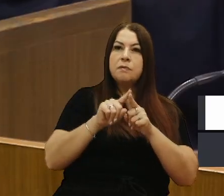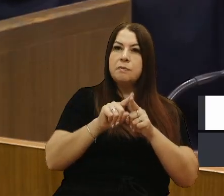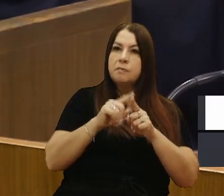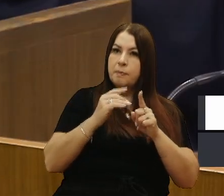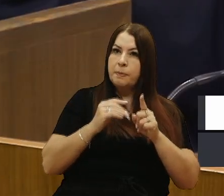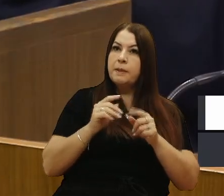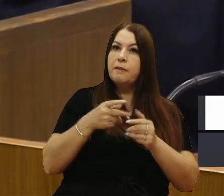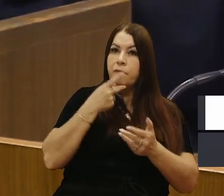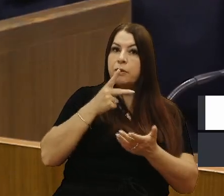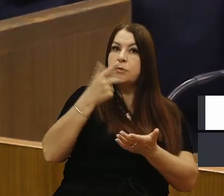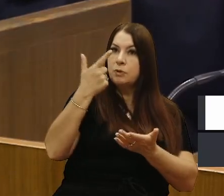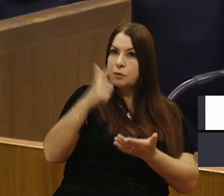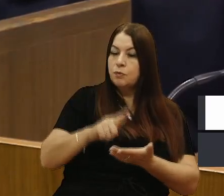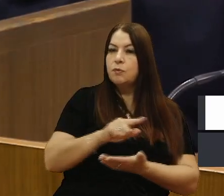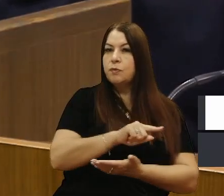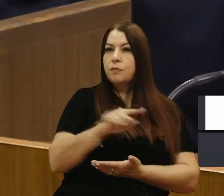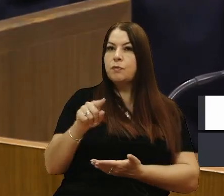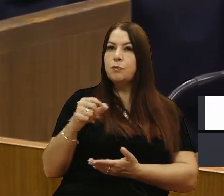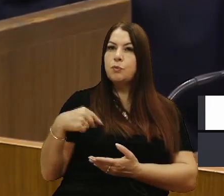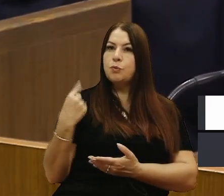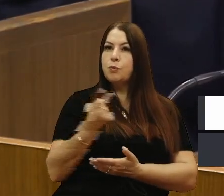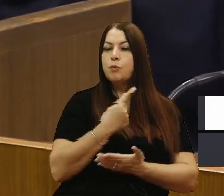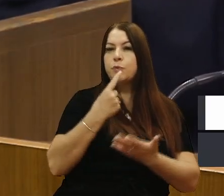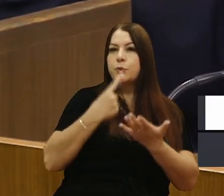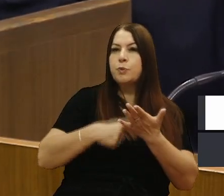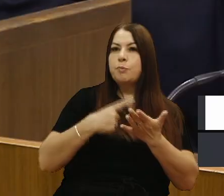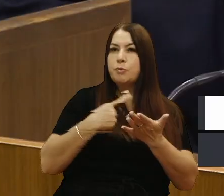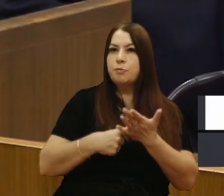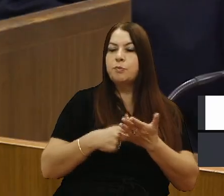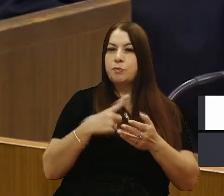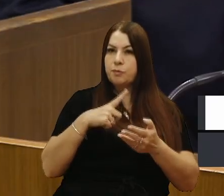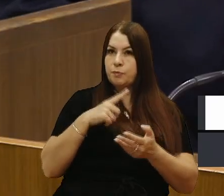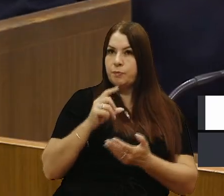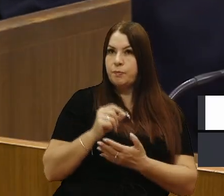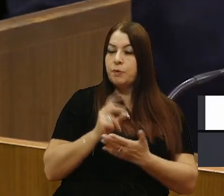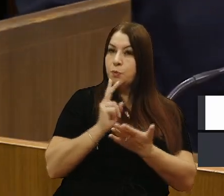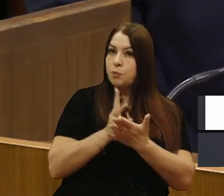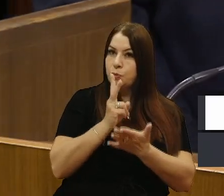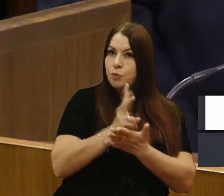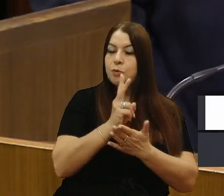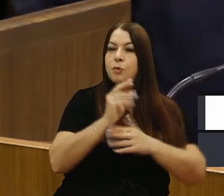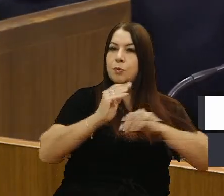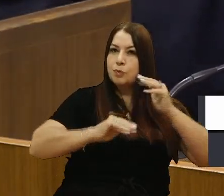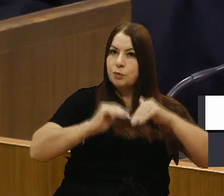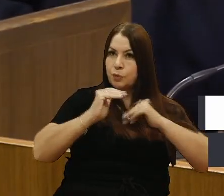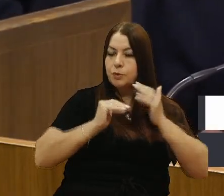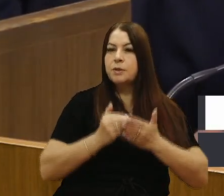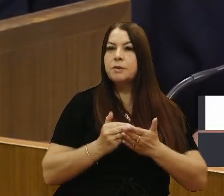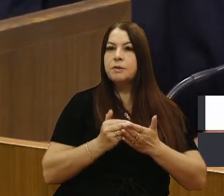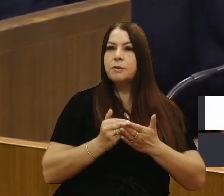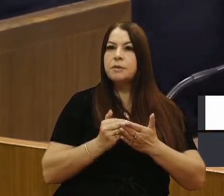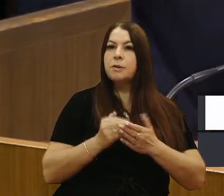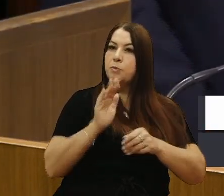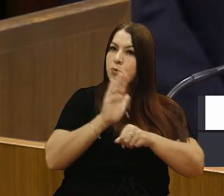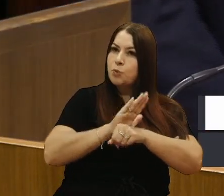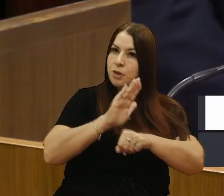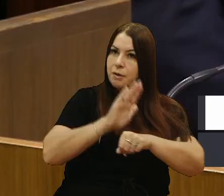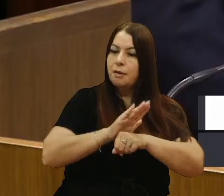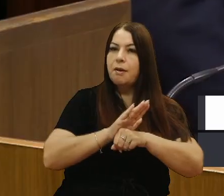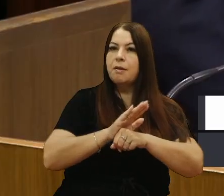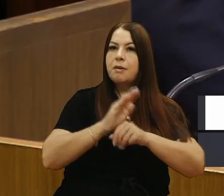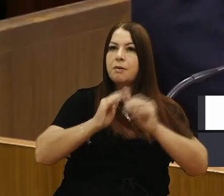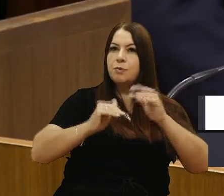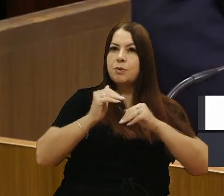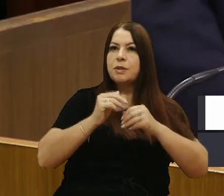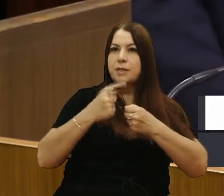sobretudo, reafirmando nossos compromissos de continuar contribuindo para a construção